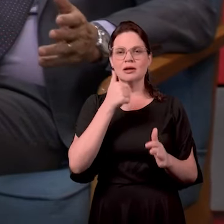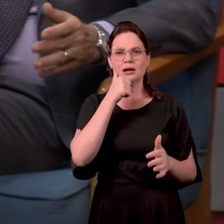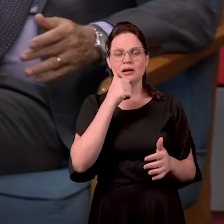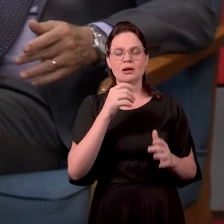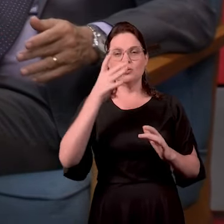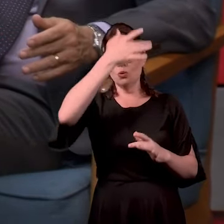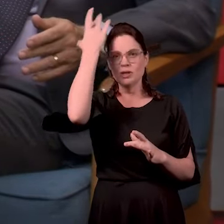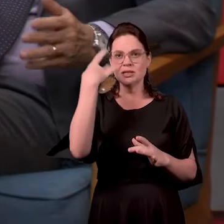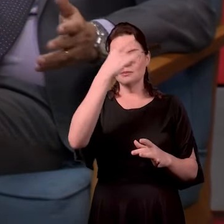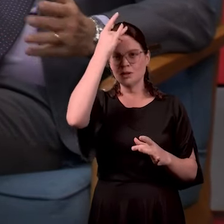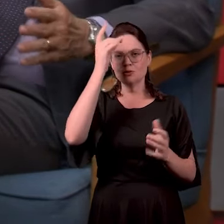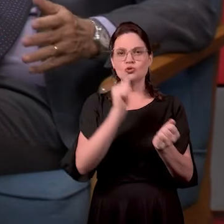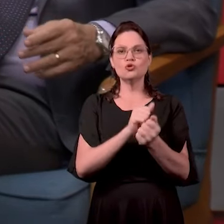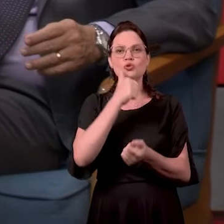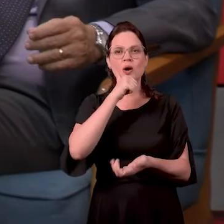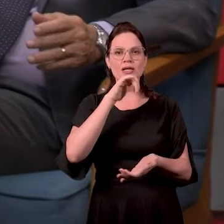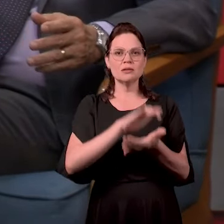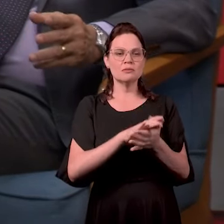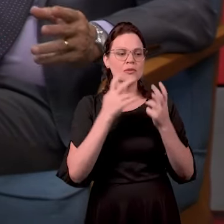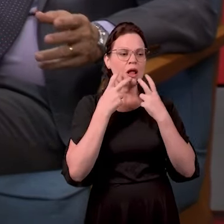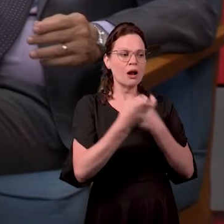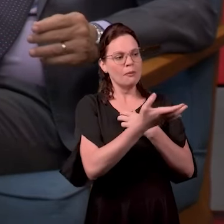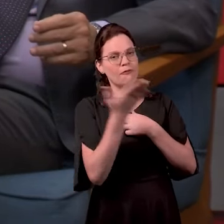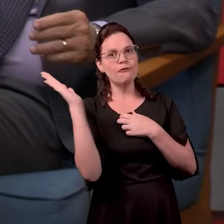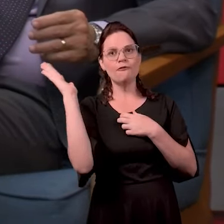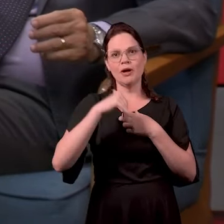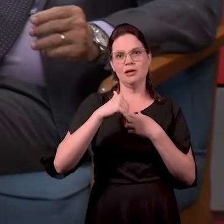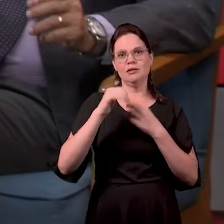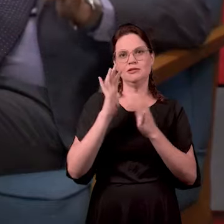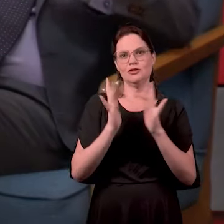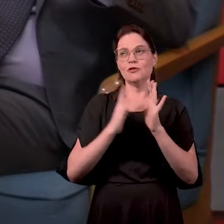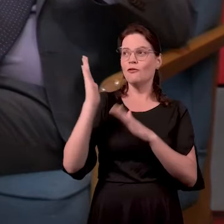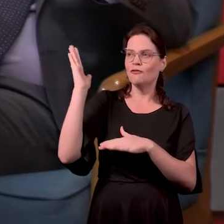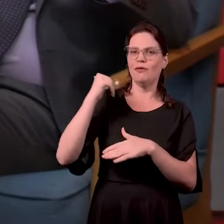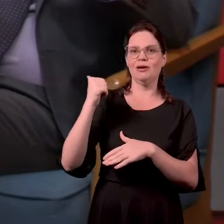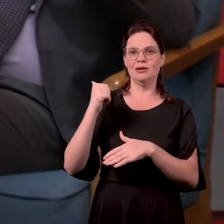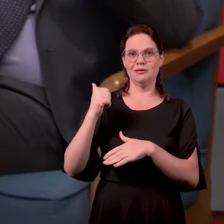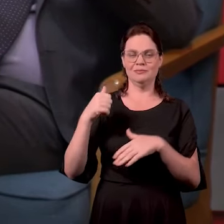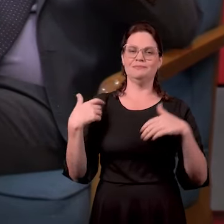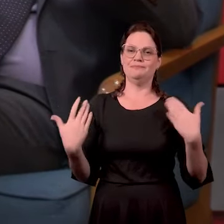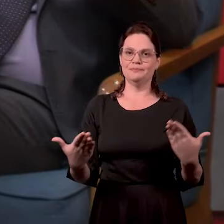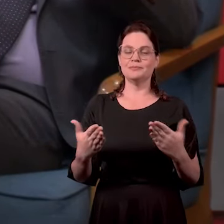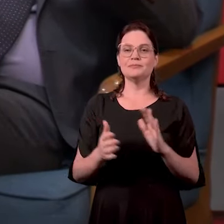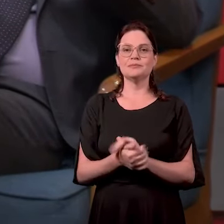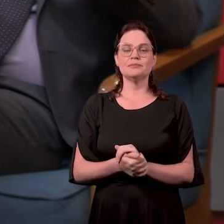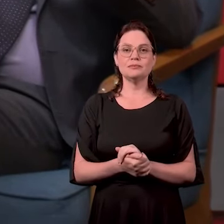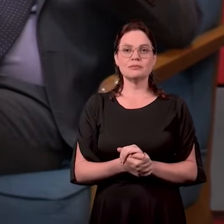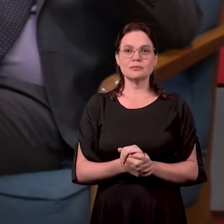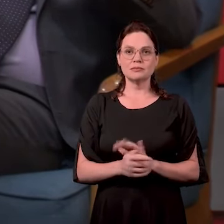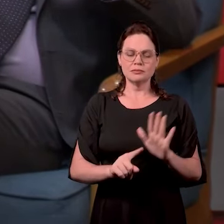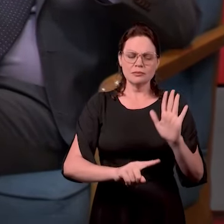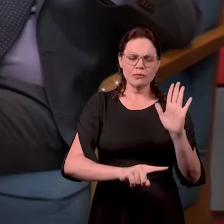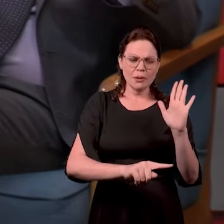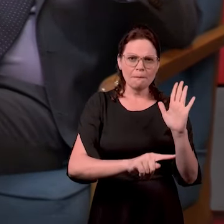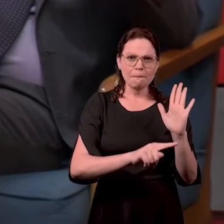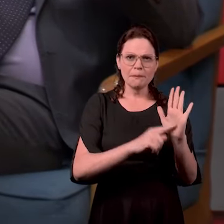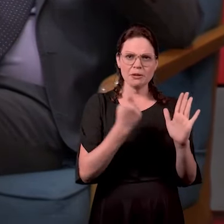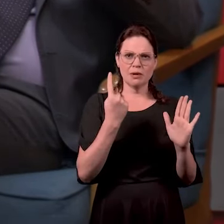e o espírito e a esposa. O texto lá de Apocalipse. No primeiro,